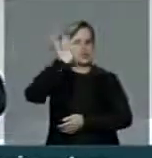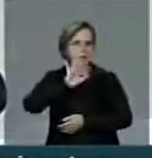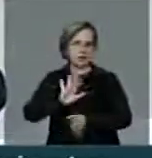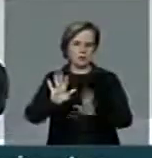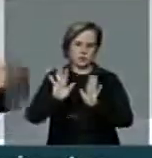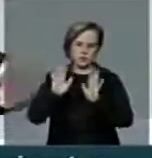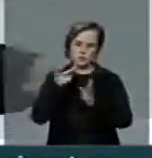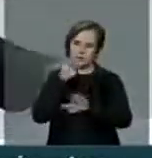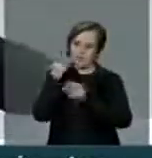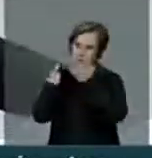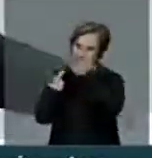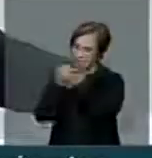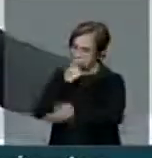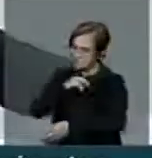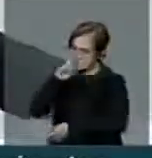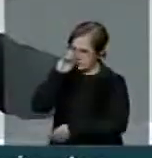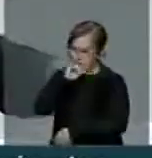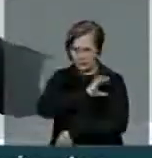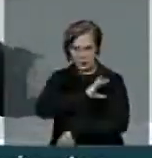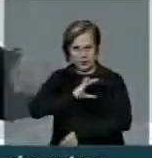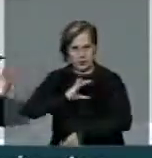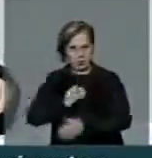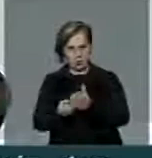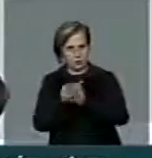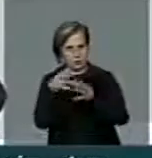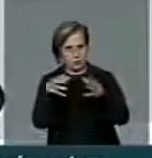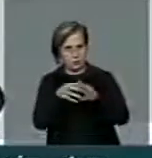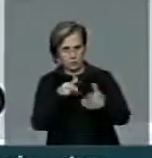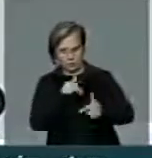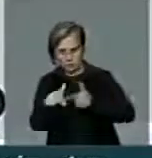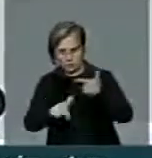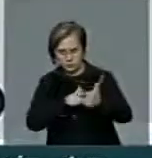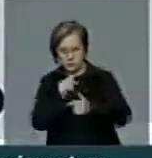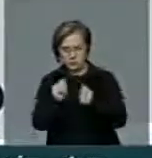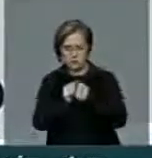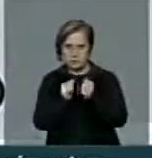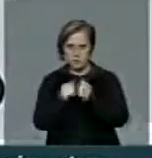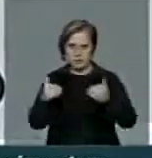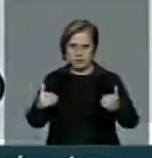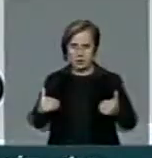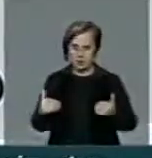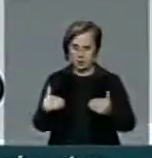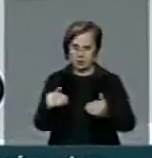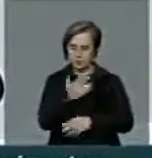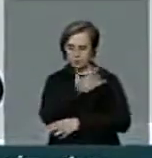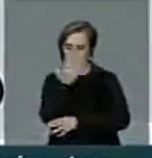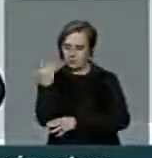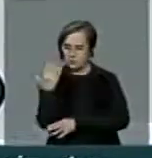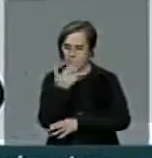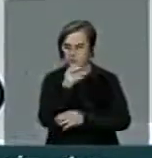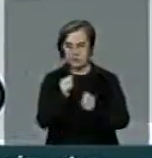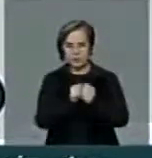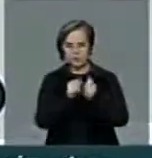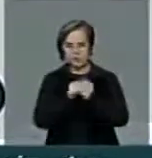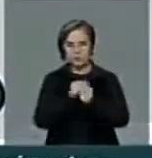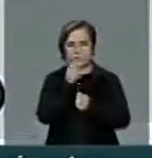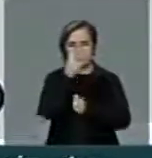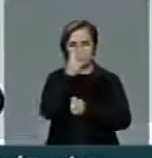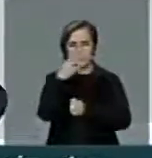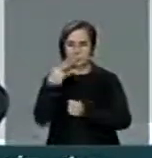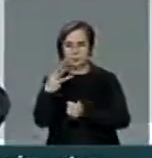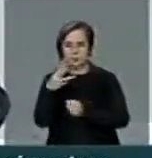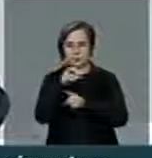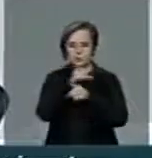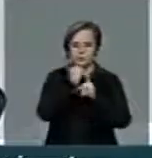ao senhor que a comissão instituída, o grupo de trabalho instituído no Ministério do Meio Ambiente, ele constitui 2/3 sociedade civil